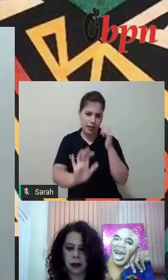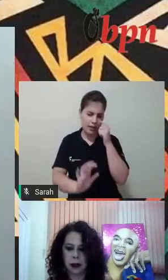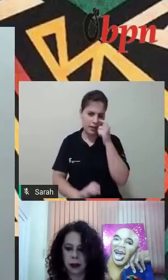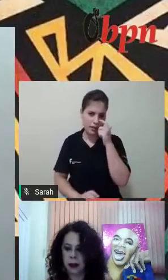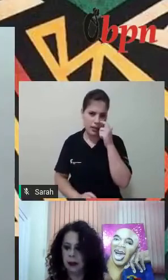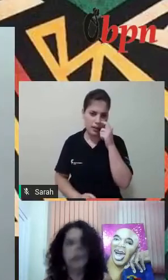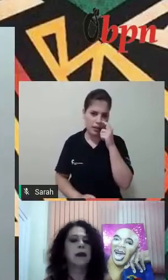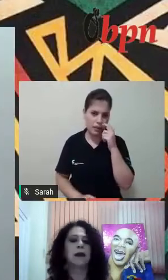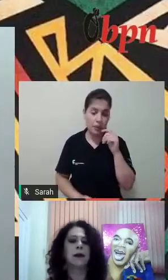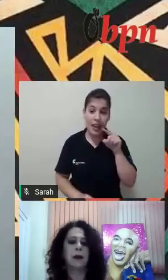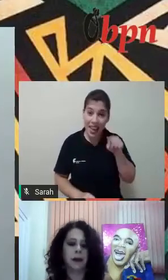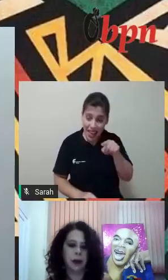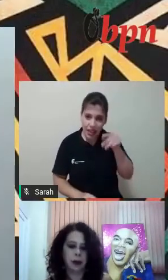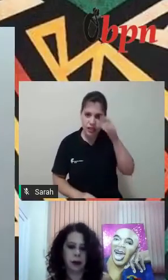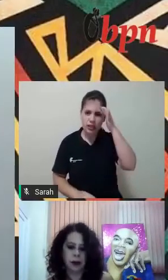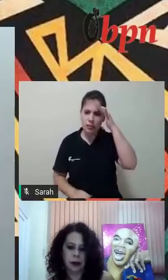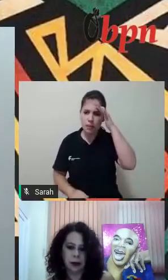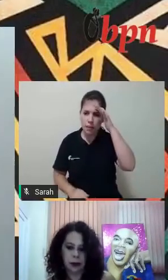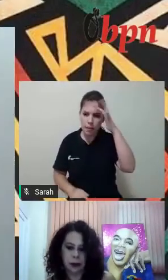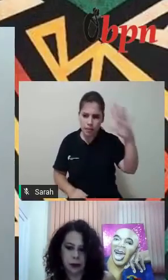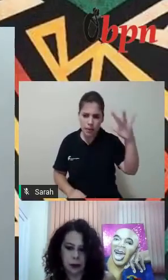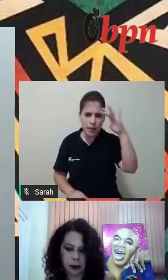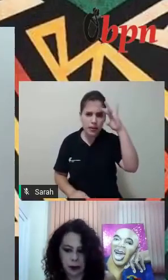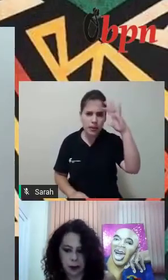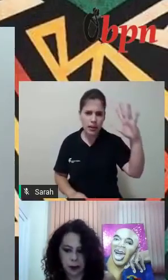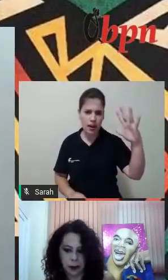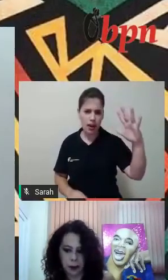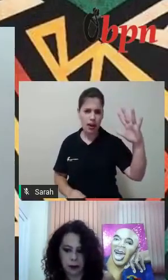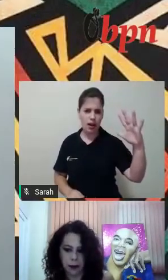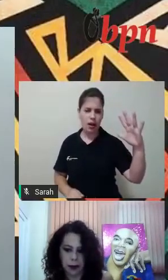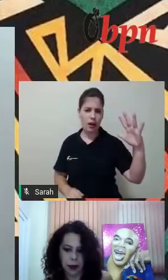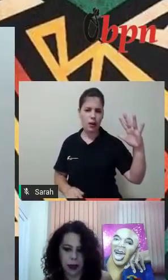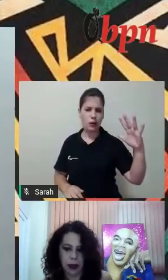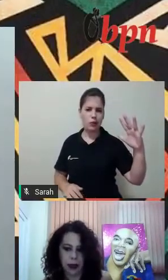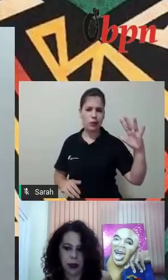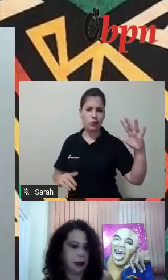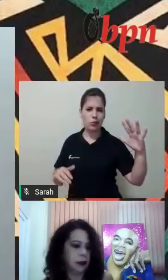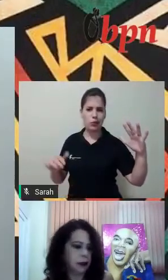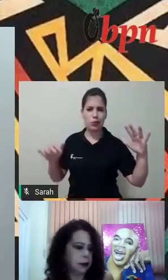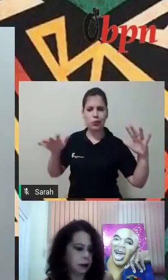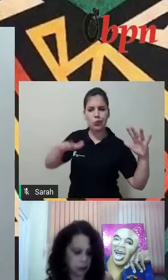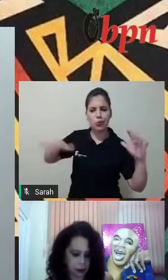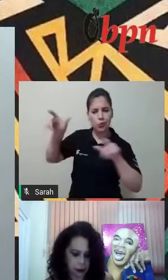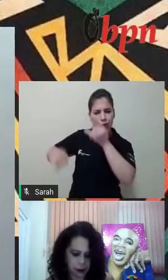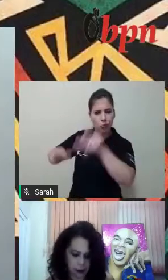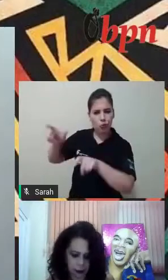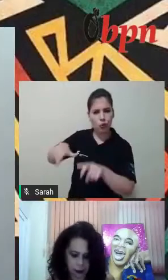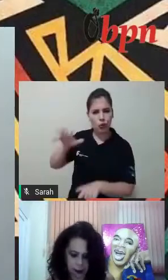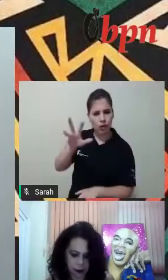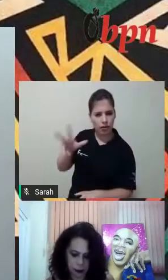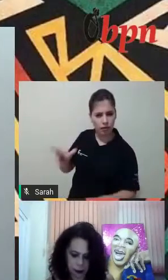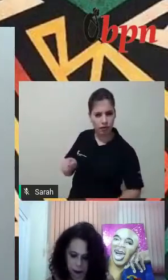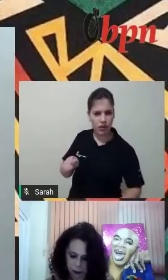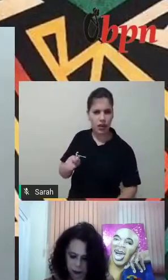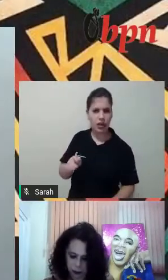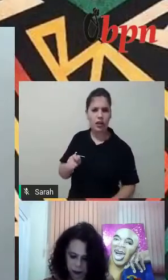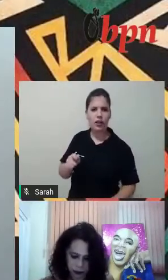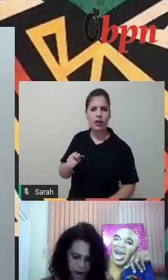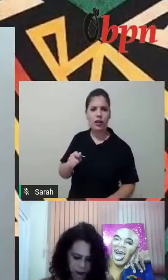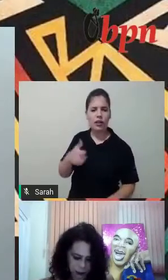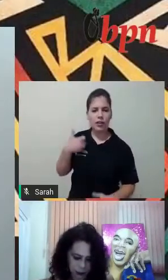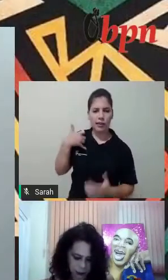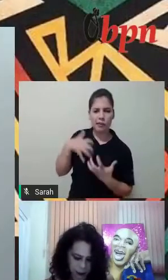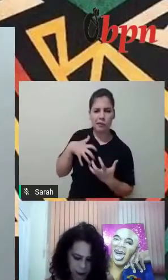esse imaginário do africano e descendentes velhos e passivos